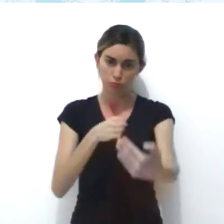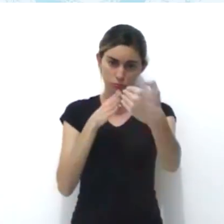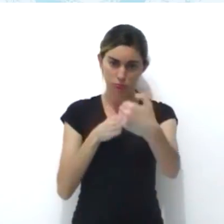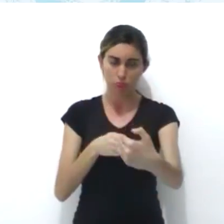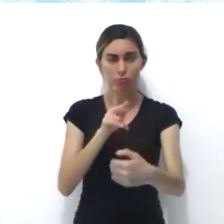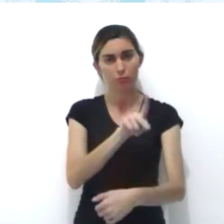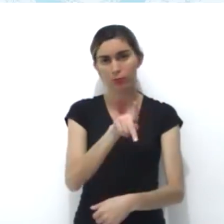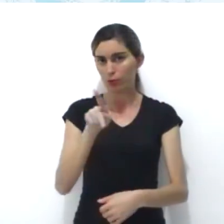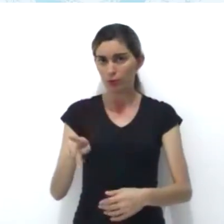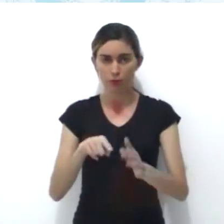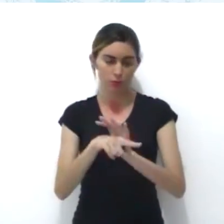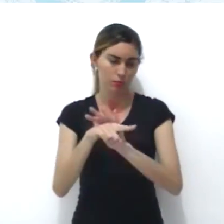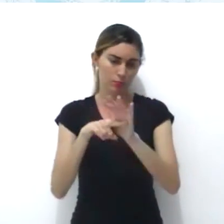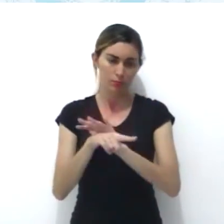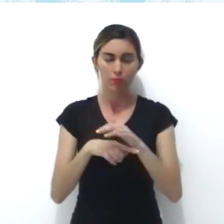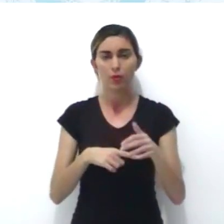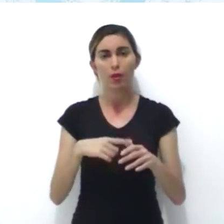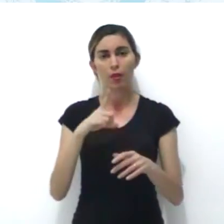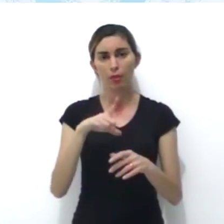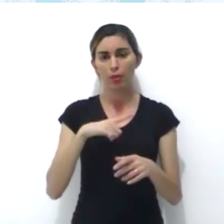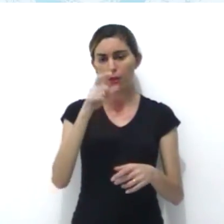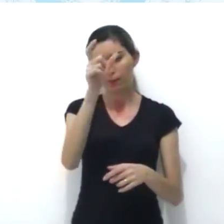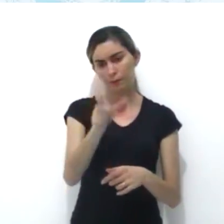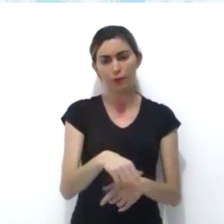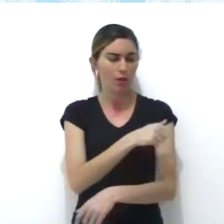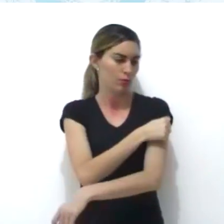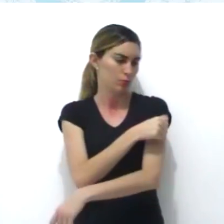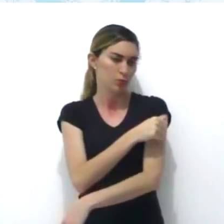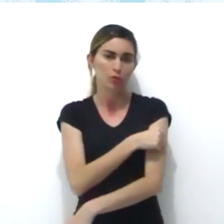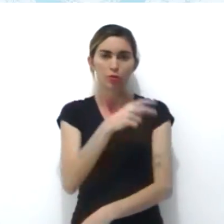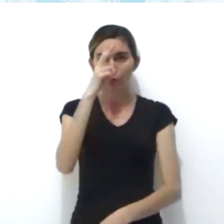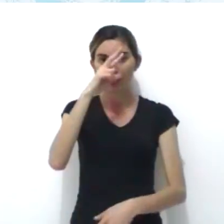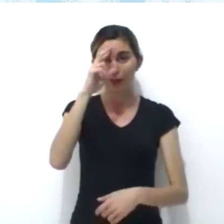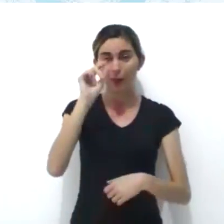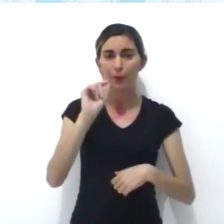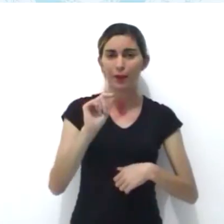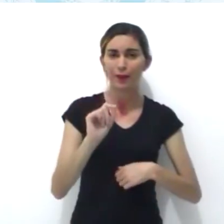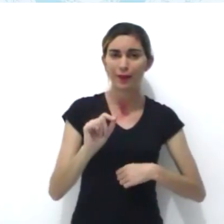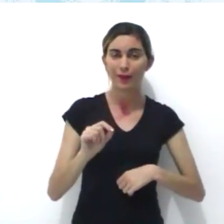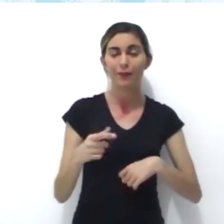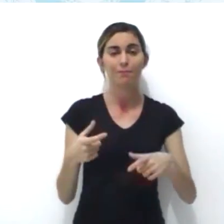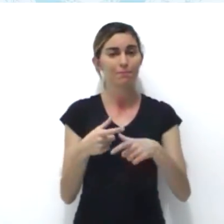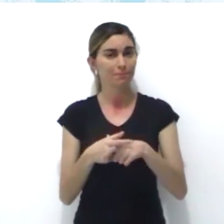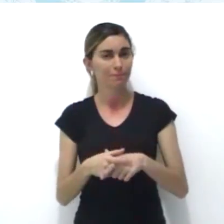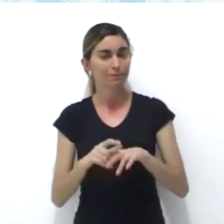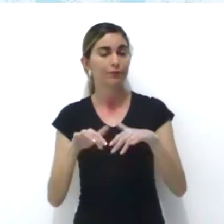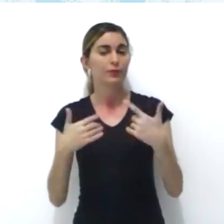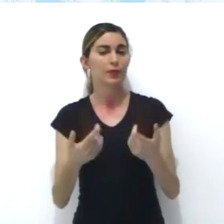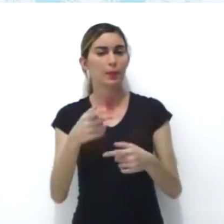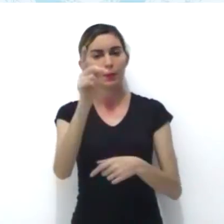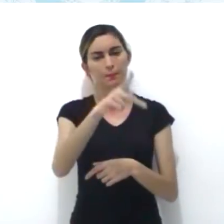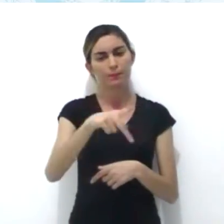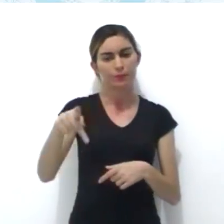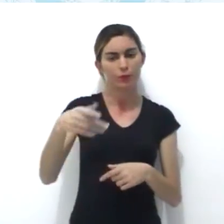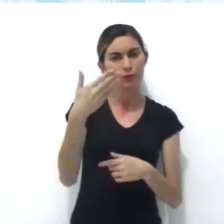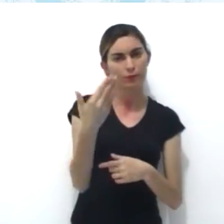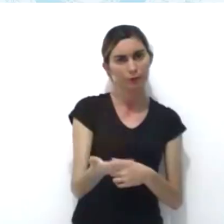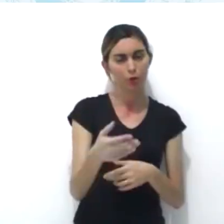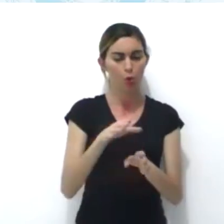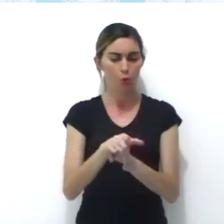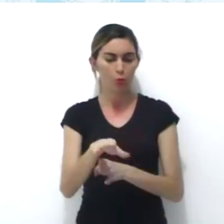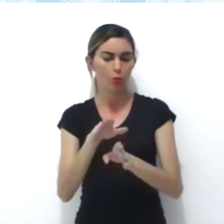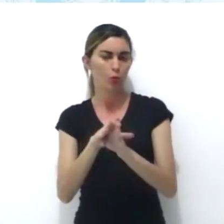com um professor realizando a sua pesquisa. E aí vai ter a figura dos alunos que lembra que em menor quantidade e vai ter a